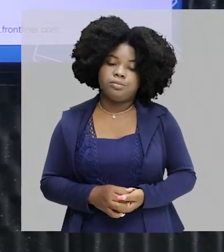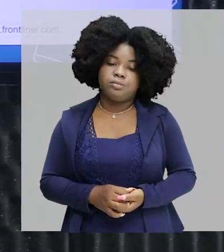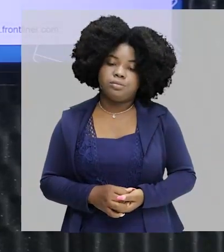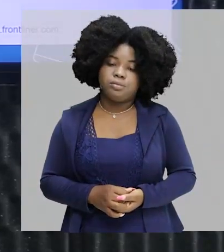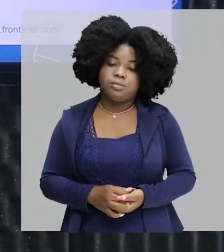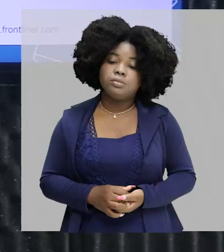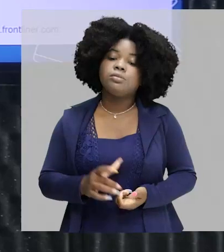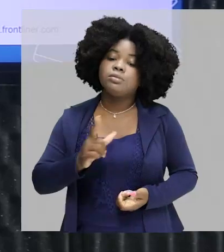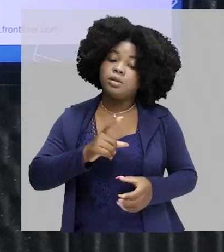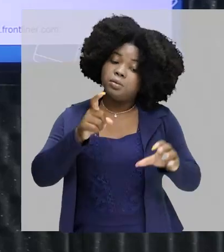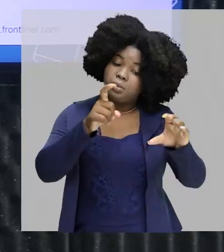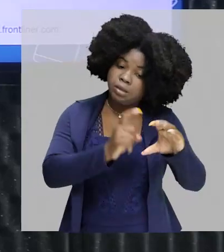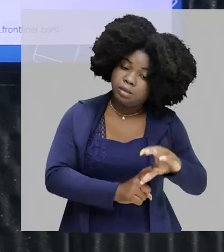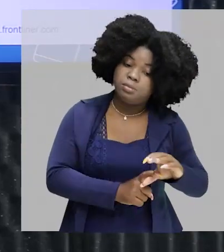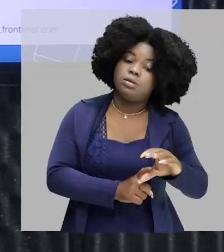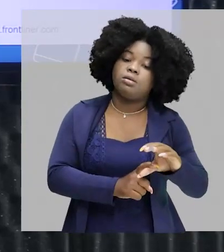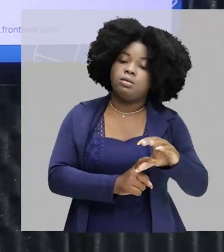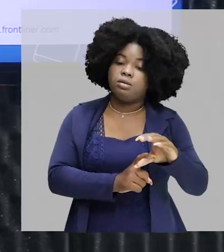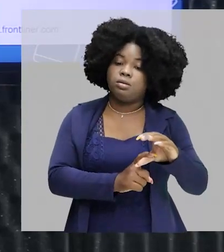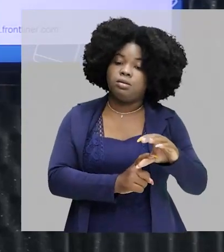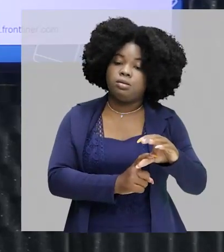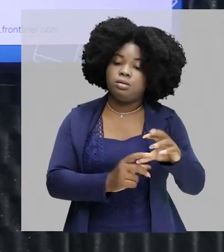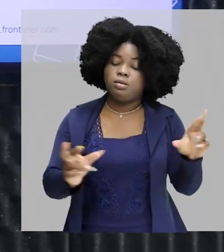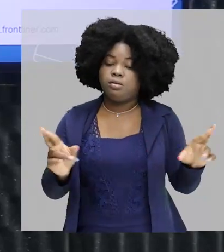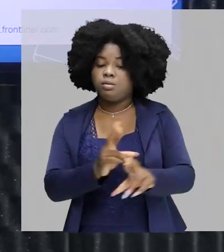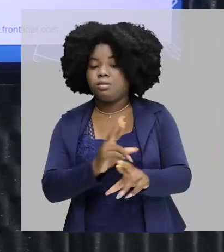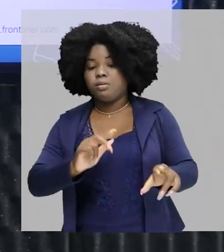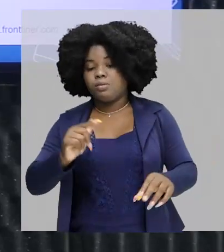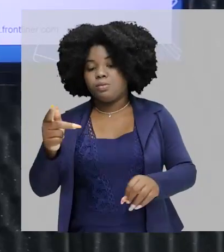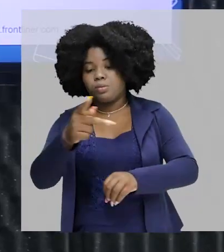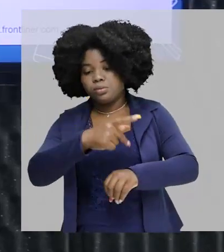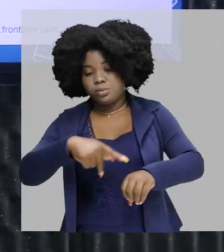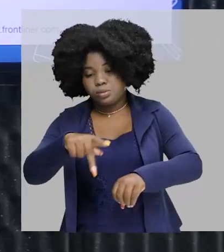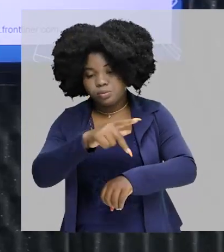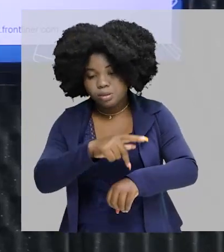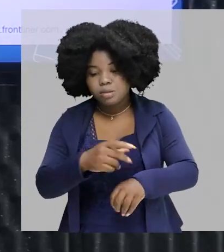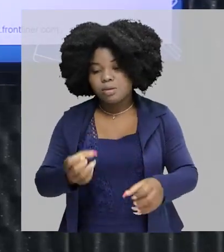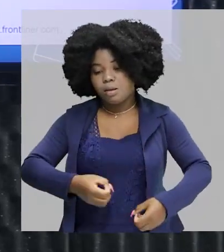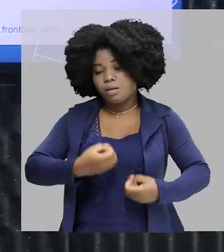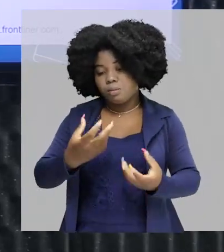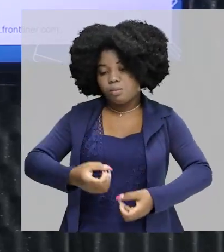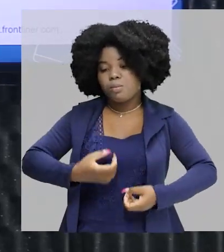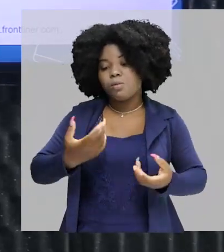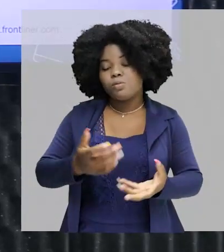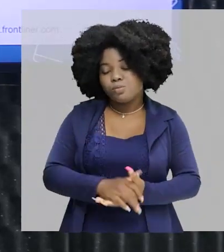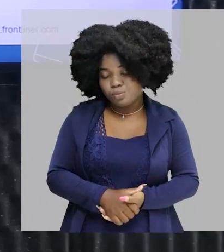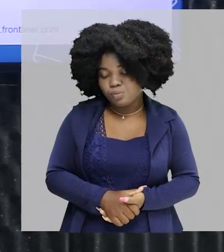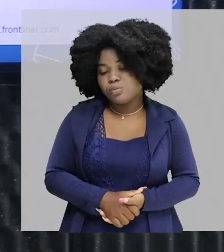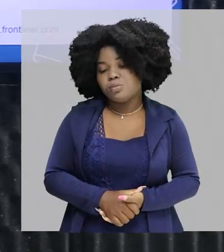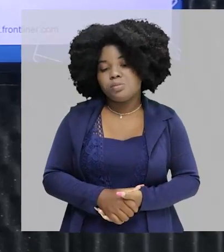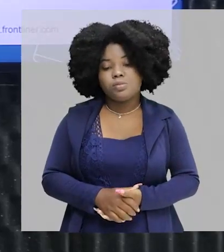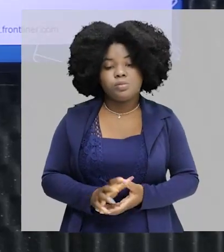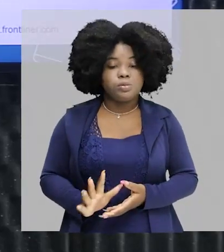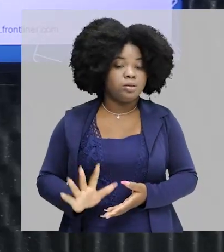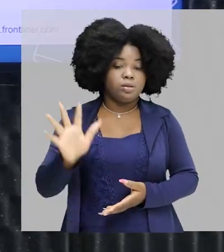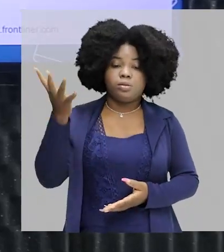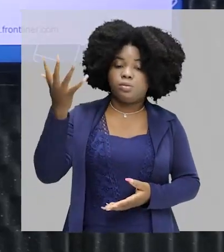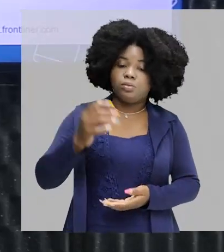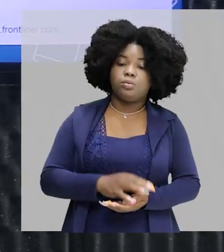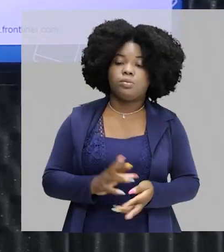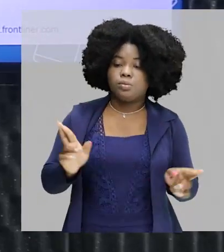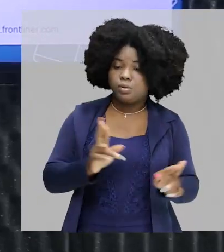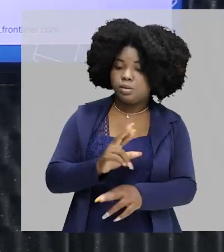uma dependência com relação aos países produtores, certo? O que não acontece com relação